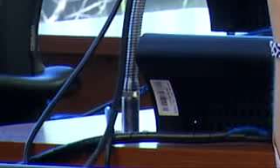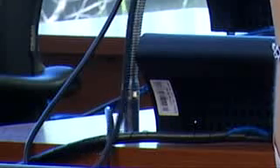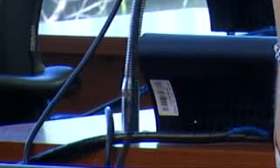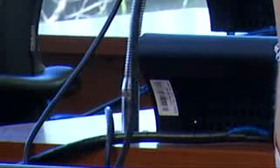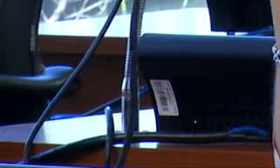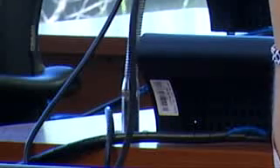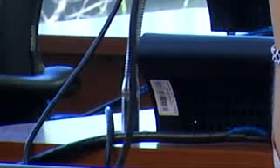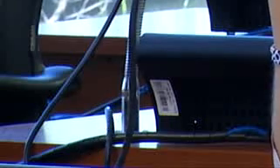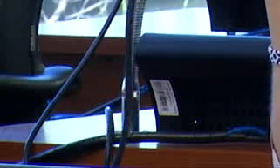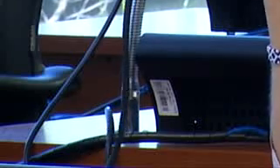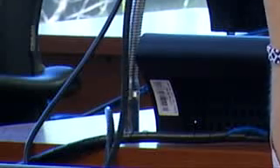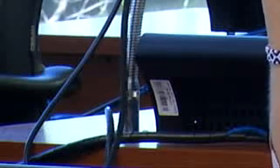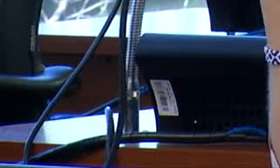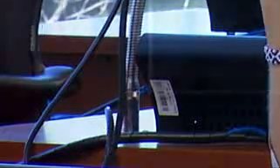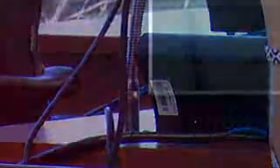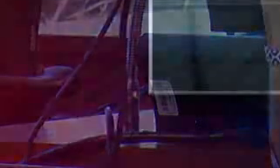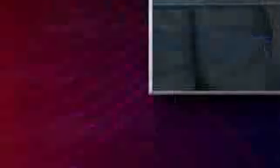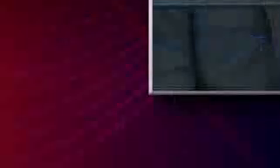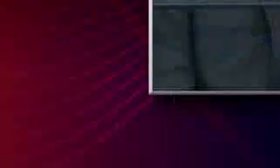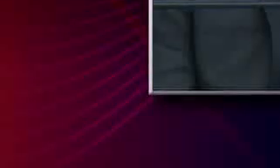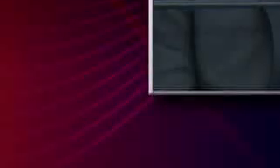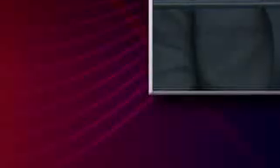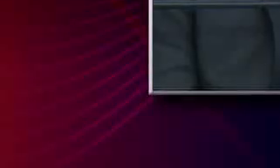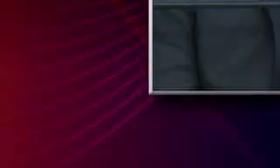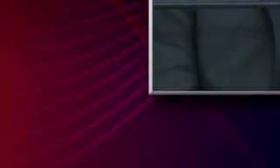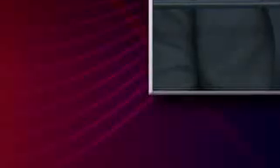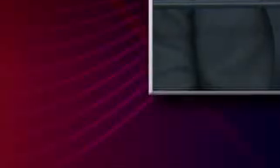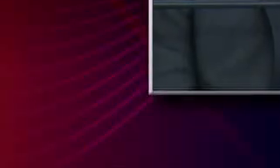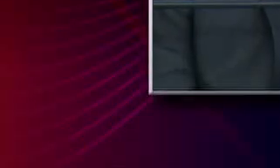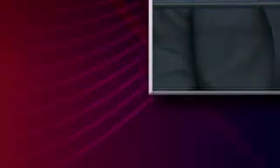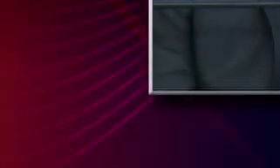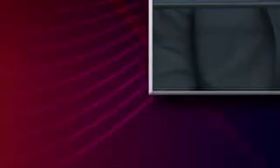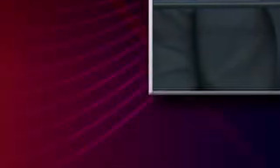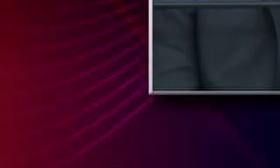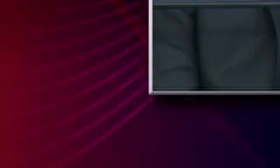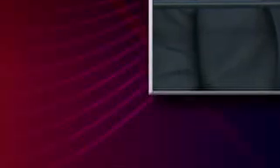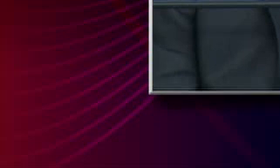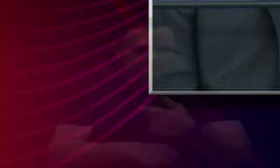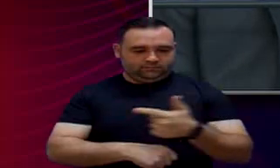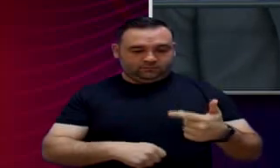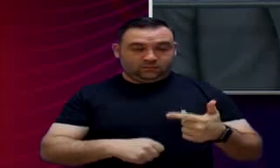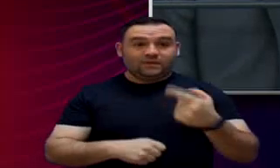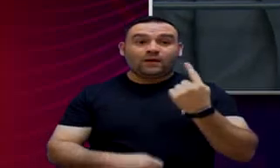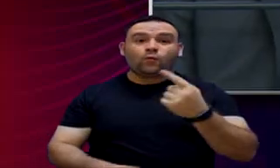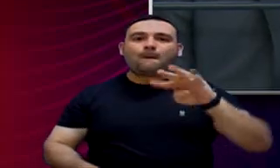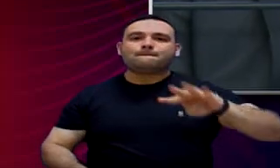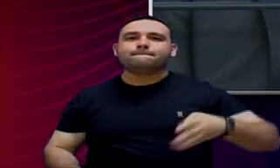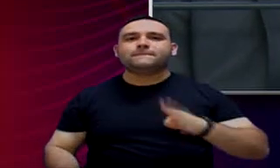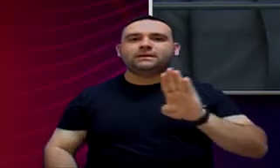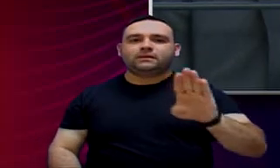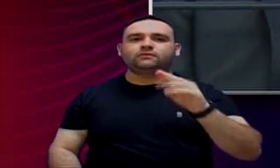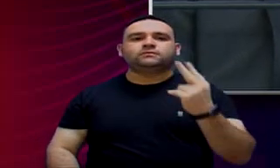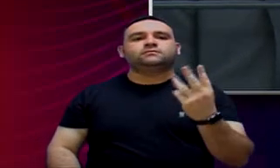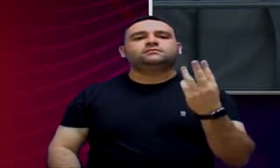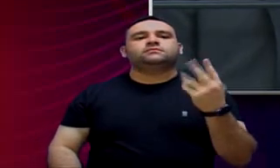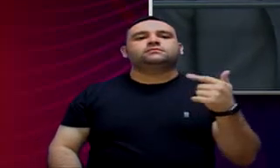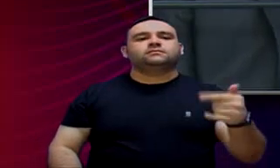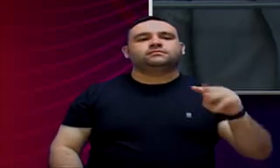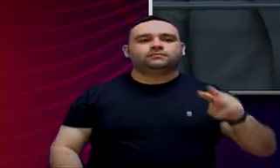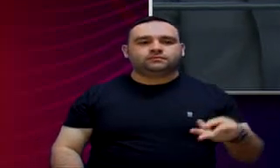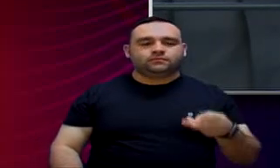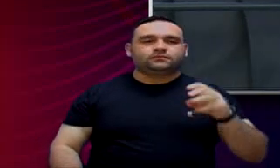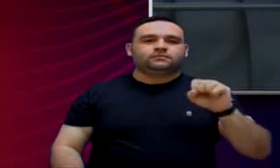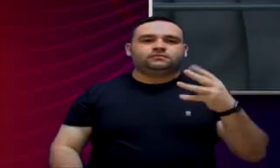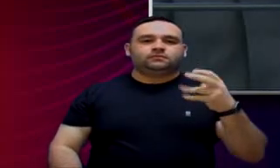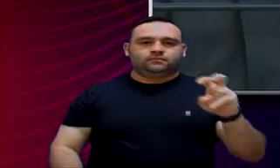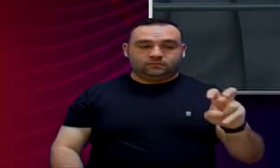o empenhado em 2022 de um bilhão 237 milhões 845